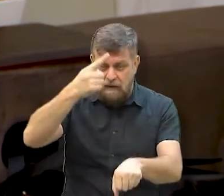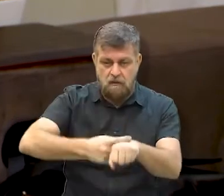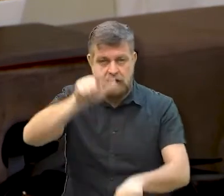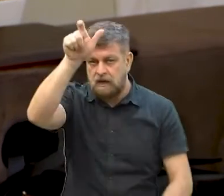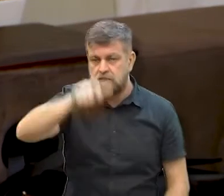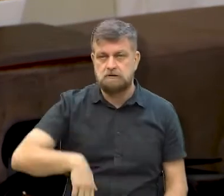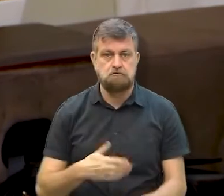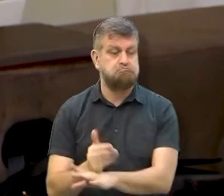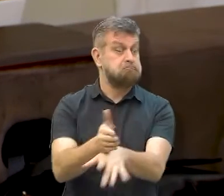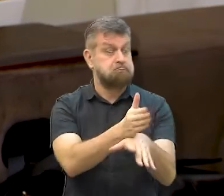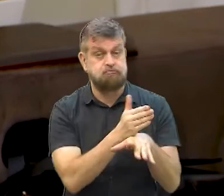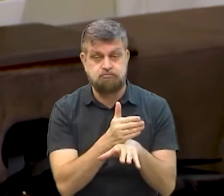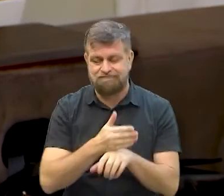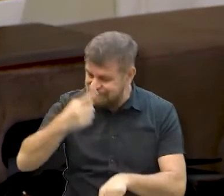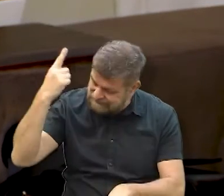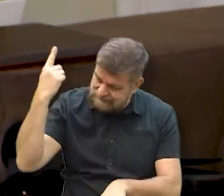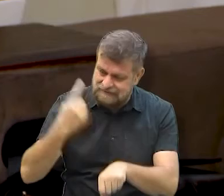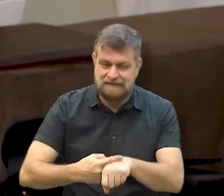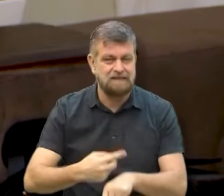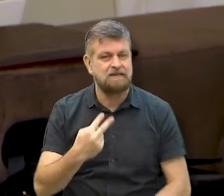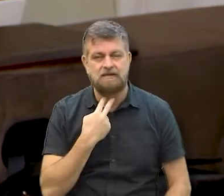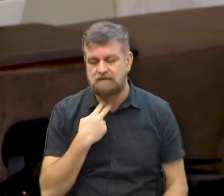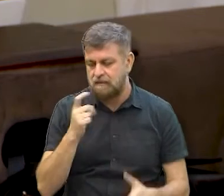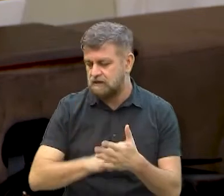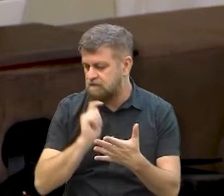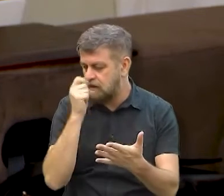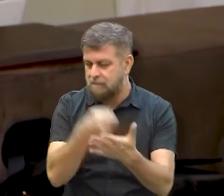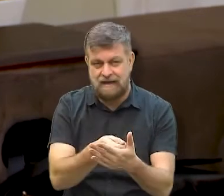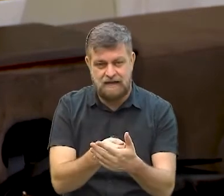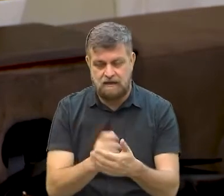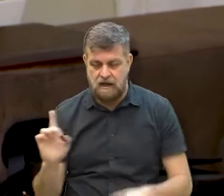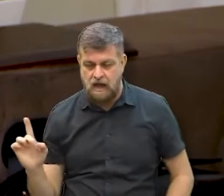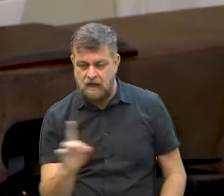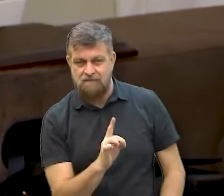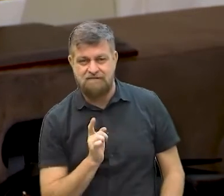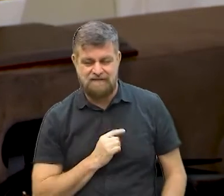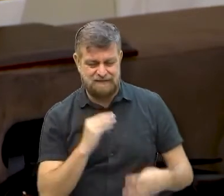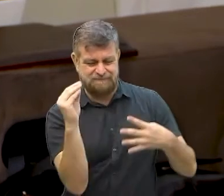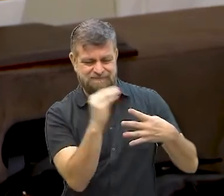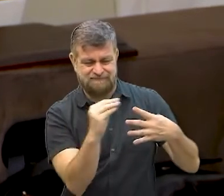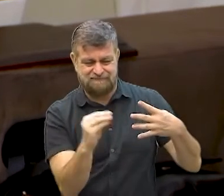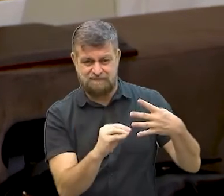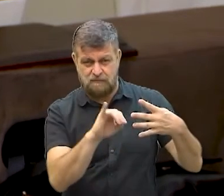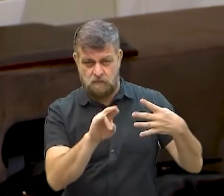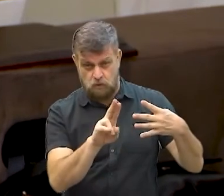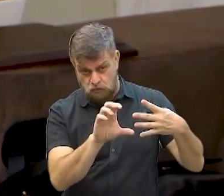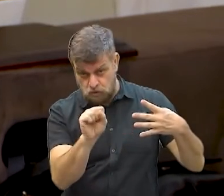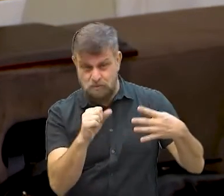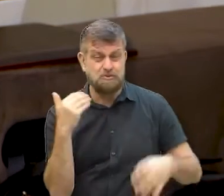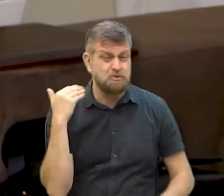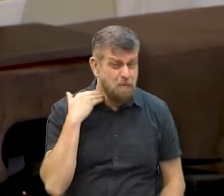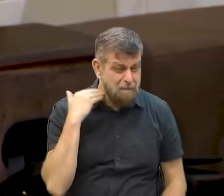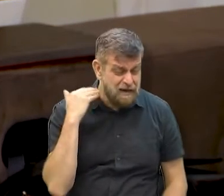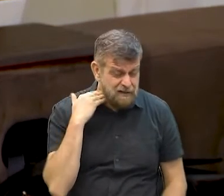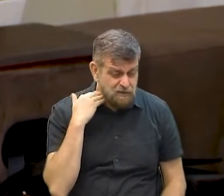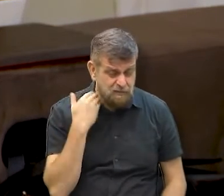até o momento em que a pessoa se perde, e aí sim começa a inadimplência, vai buscar pagar a taxa de juros pegando dinheiro